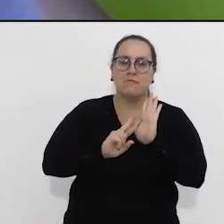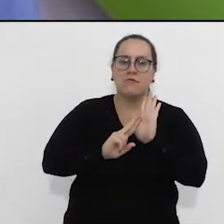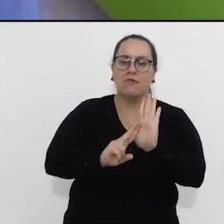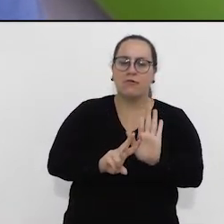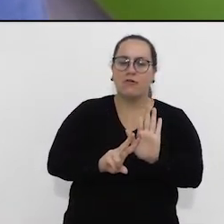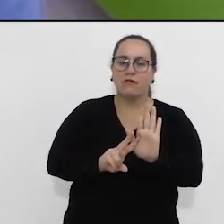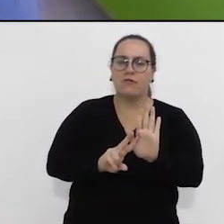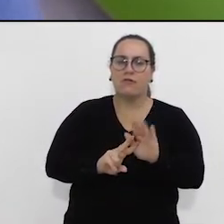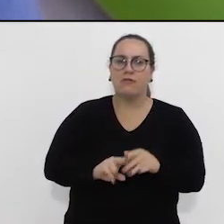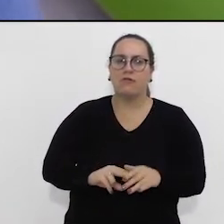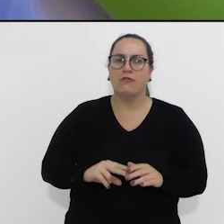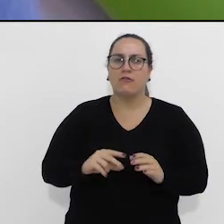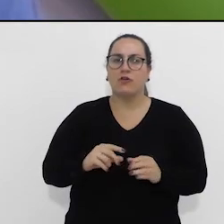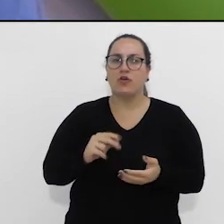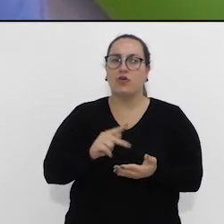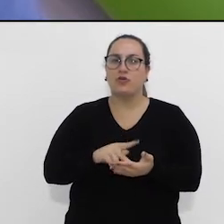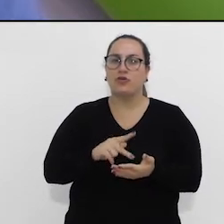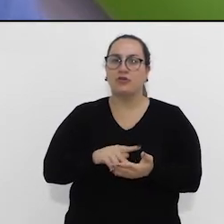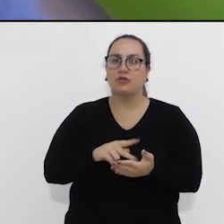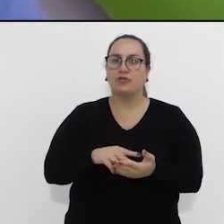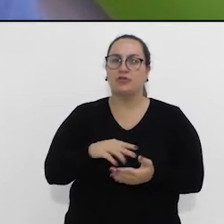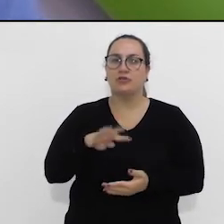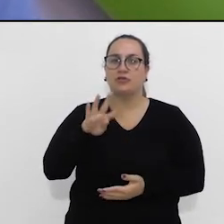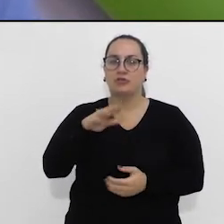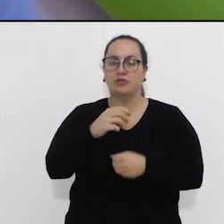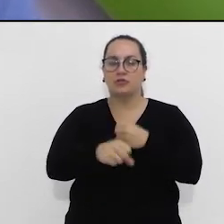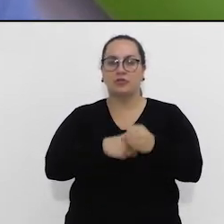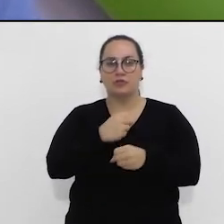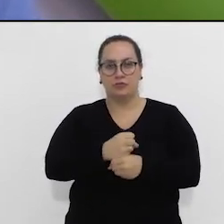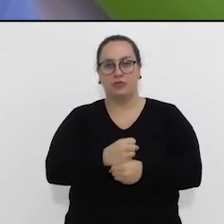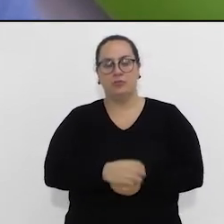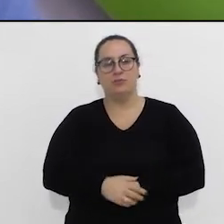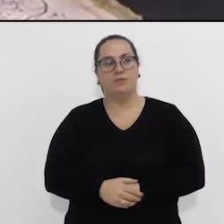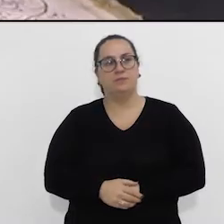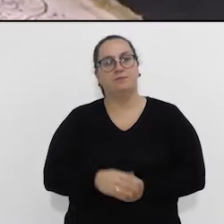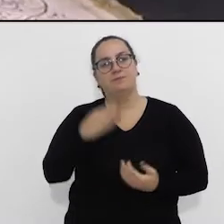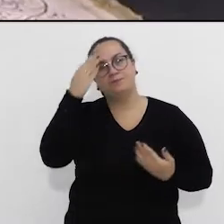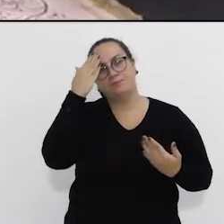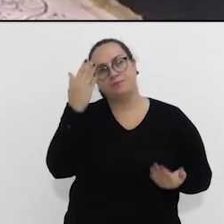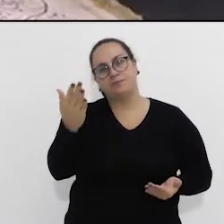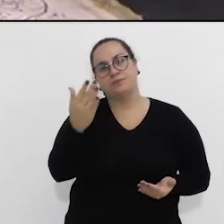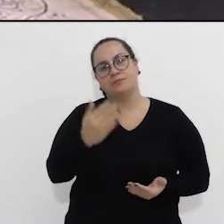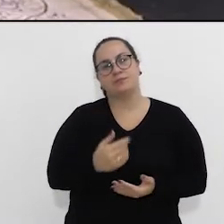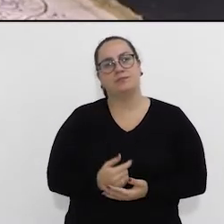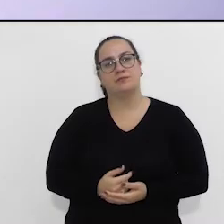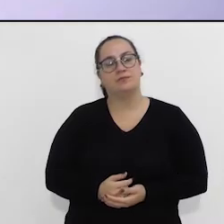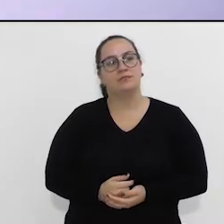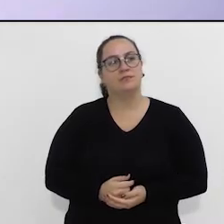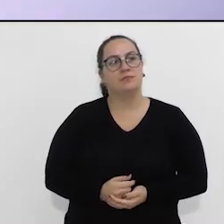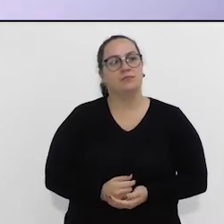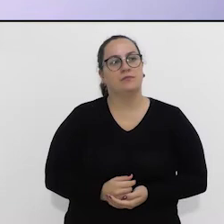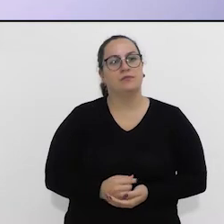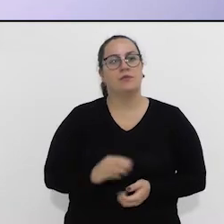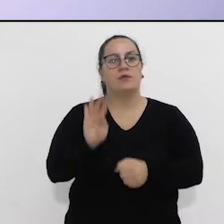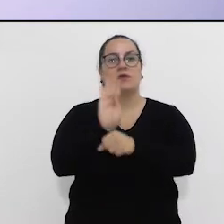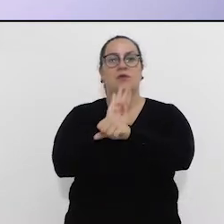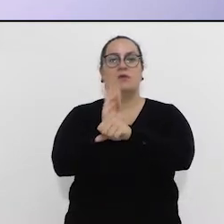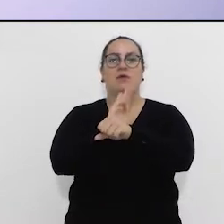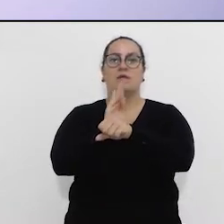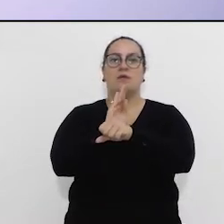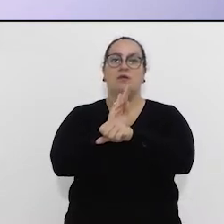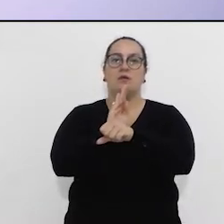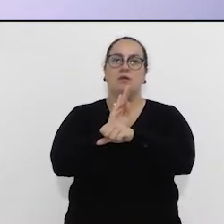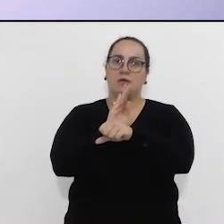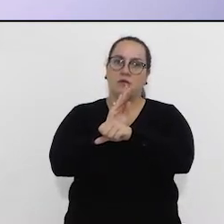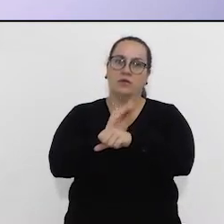população o que realmente aconteceu durante quatro anos na prefeitura Obrigado cara muito bem você está acompanhando